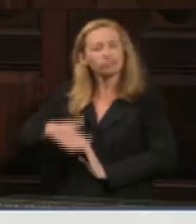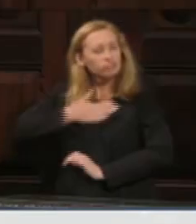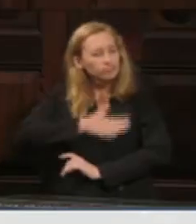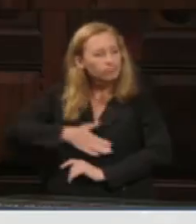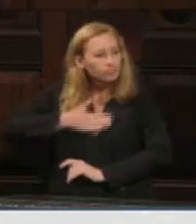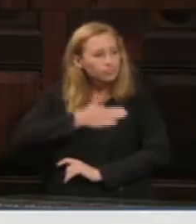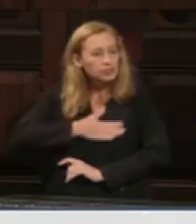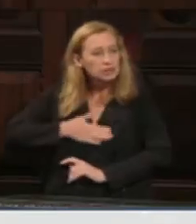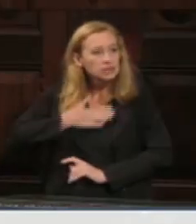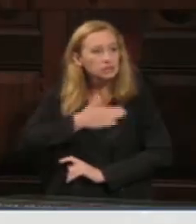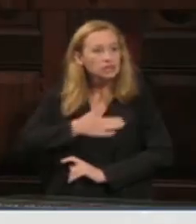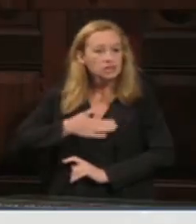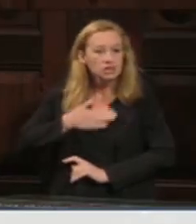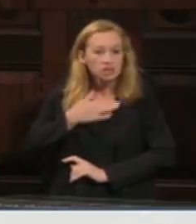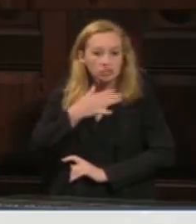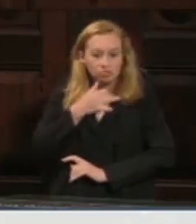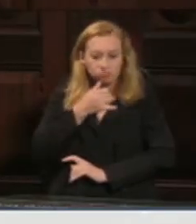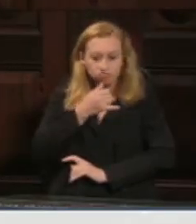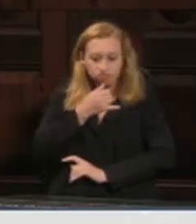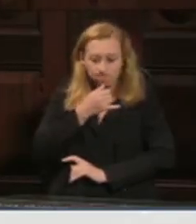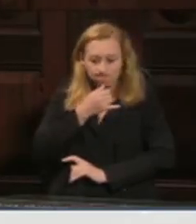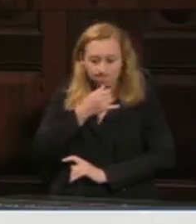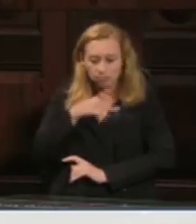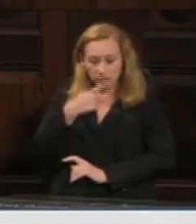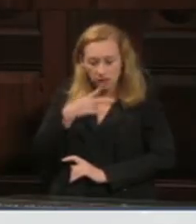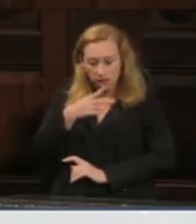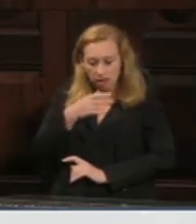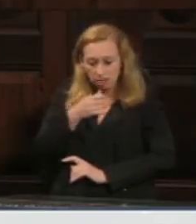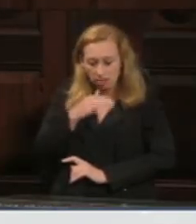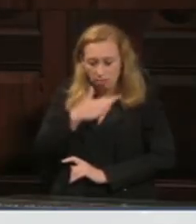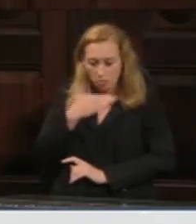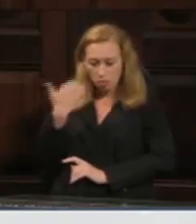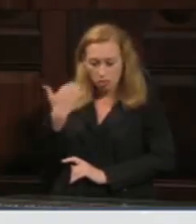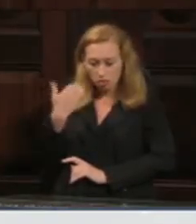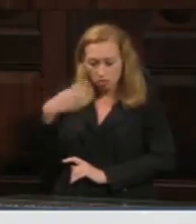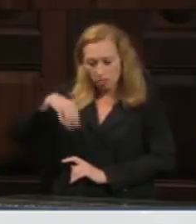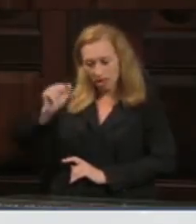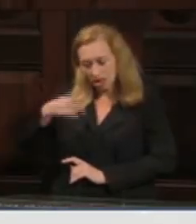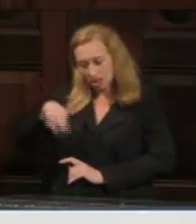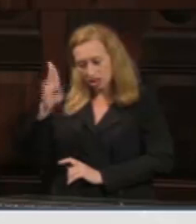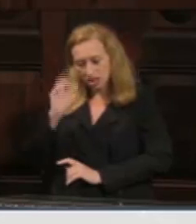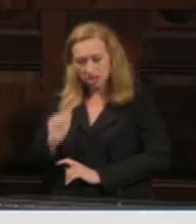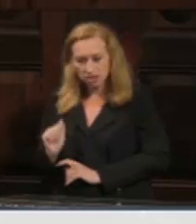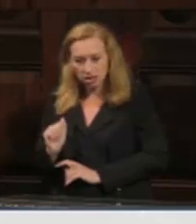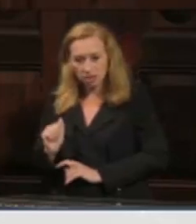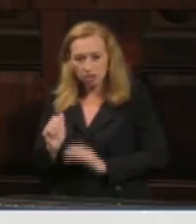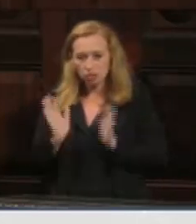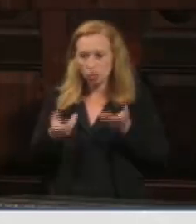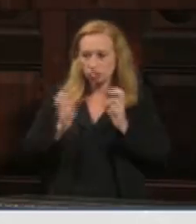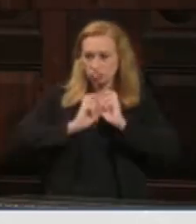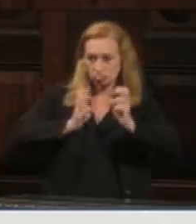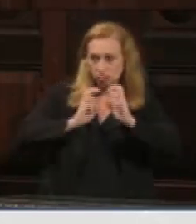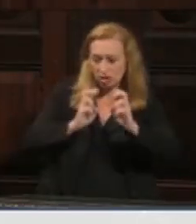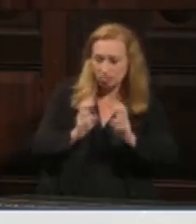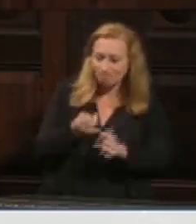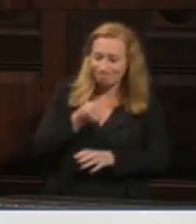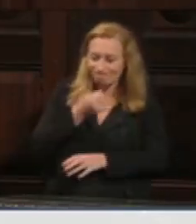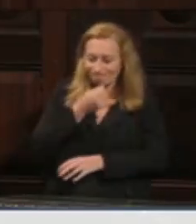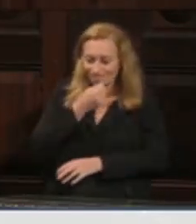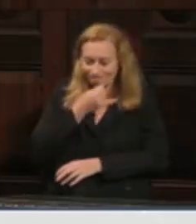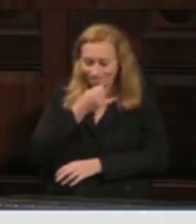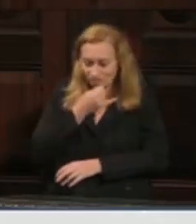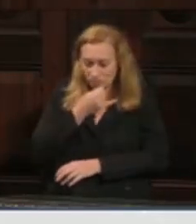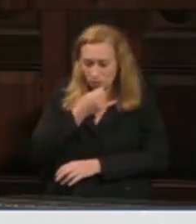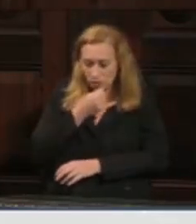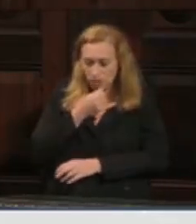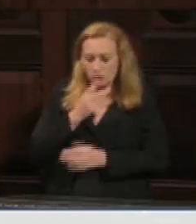de lamentar a morte do maquinista Rodrigo Assunção hoje nesse terrível acidente